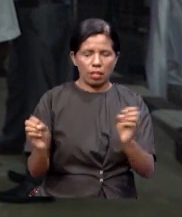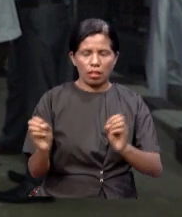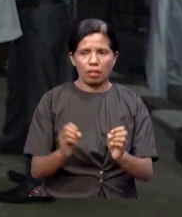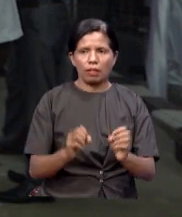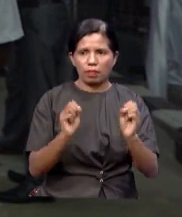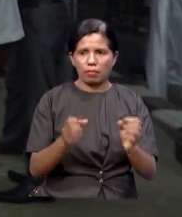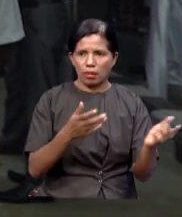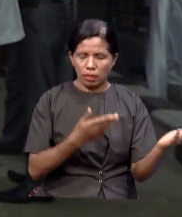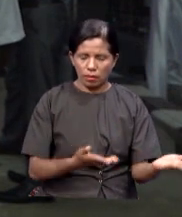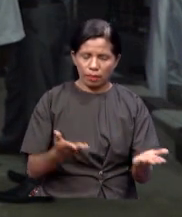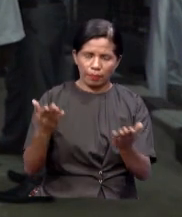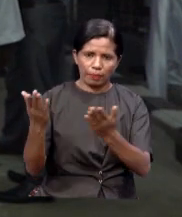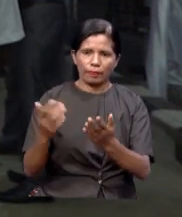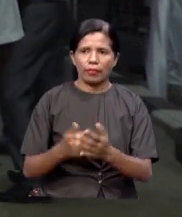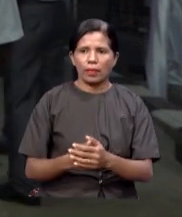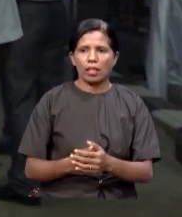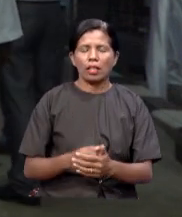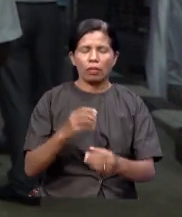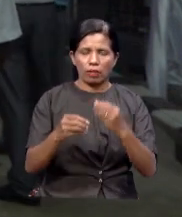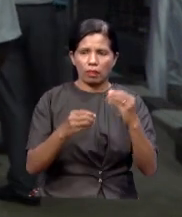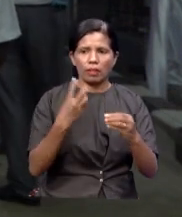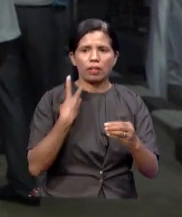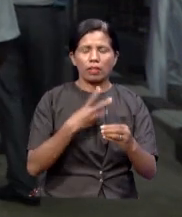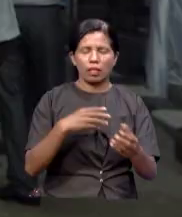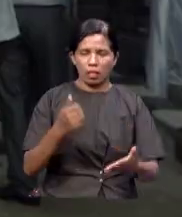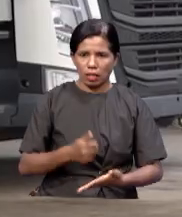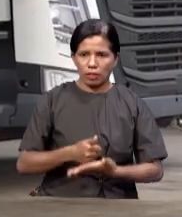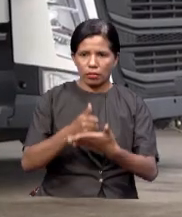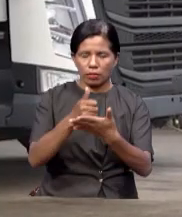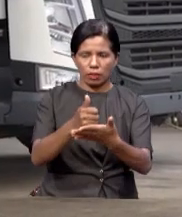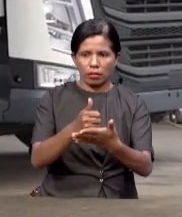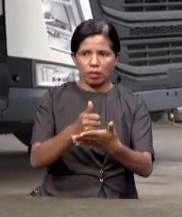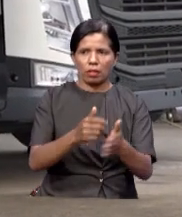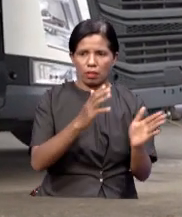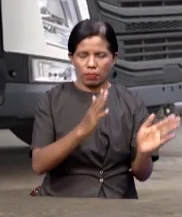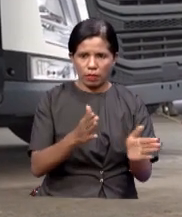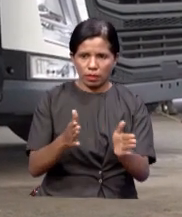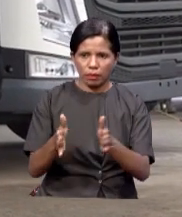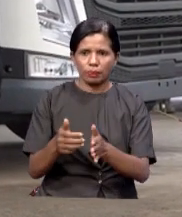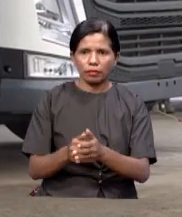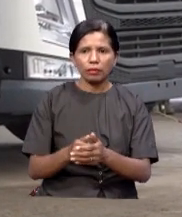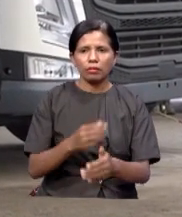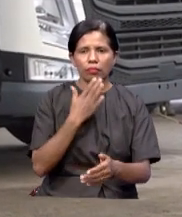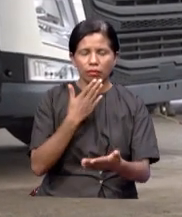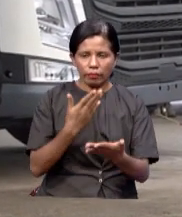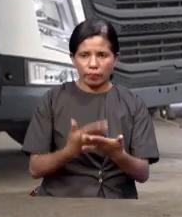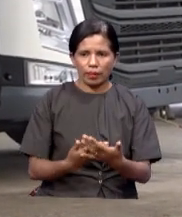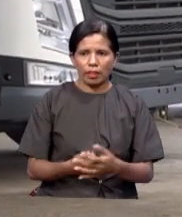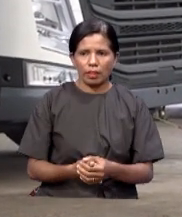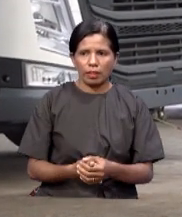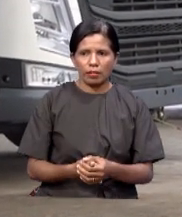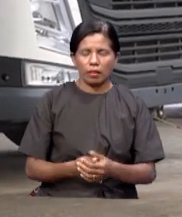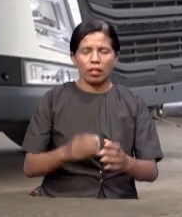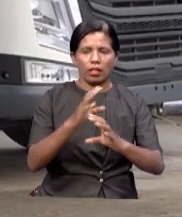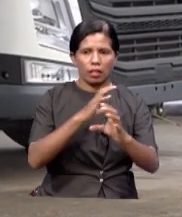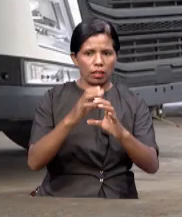pela organização. Então ita né significa que ita facilita na be processo be comércio senior kabinet sira mai